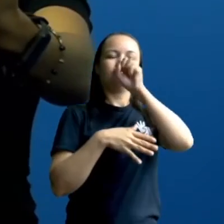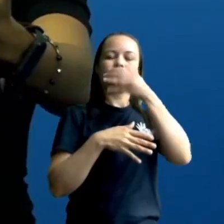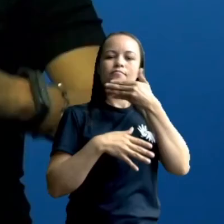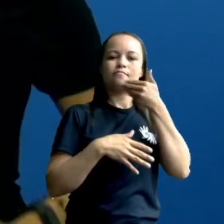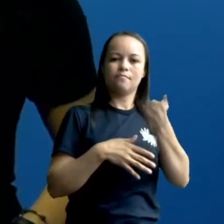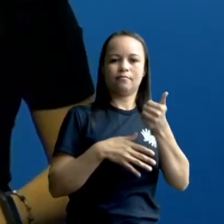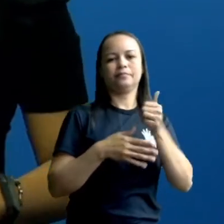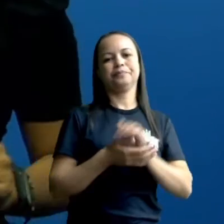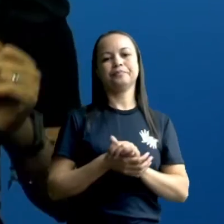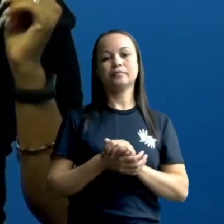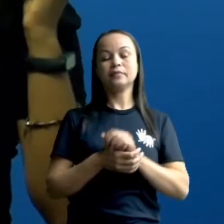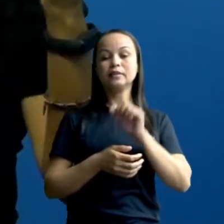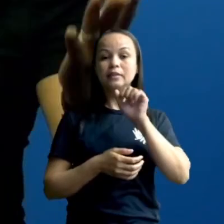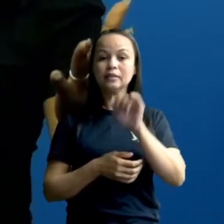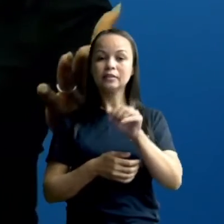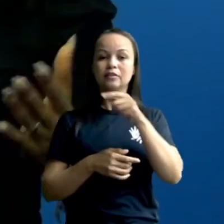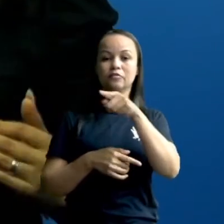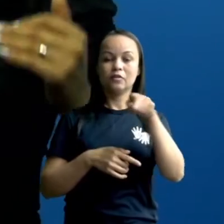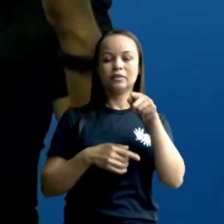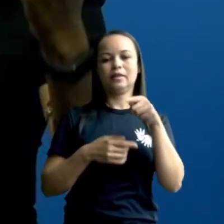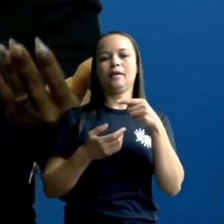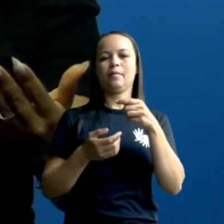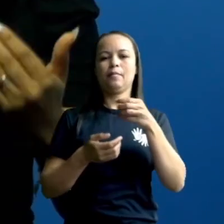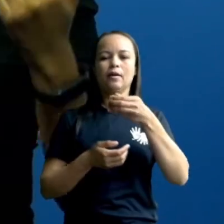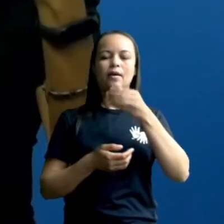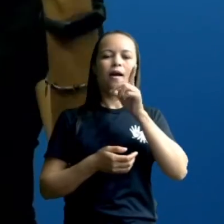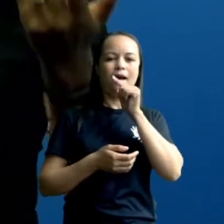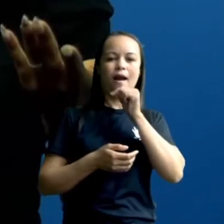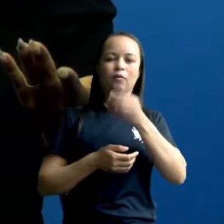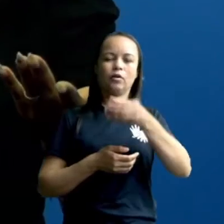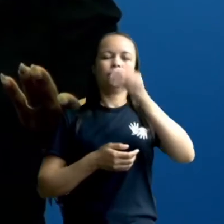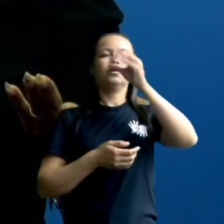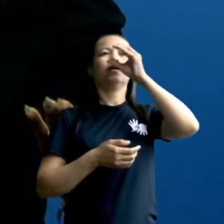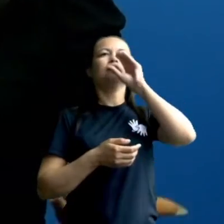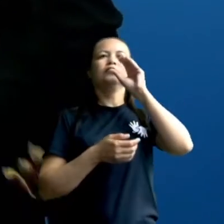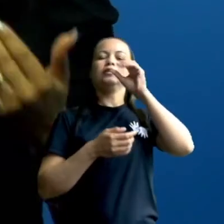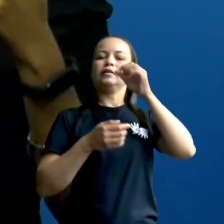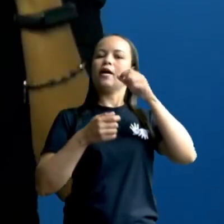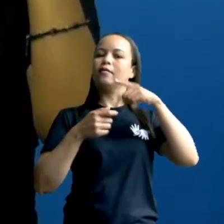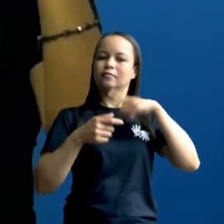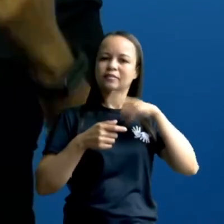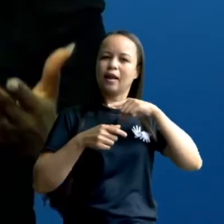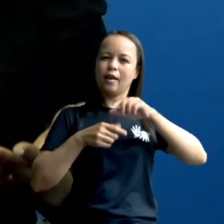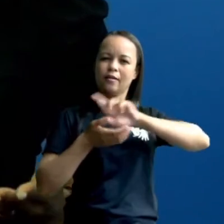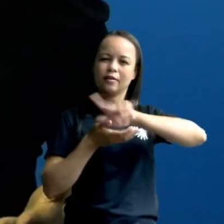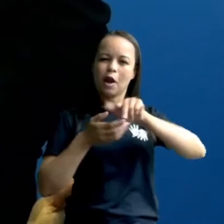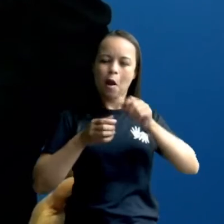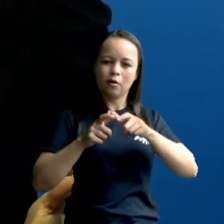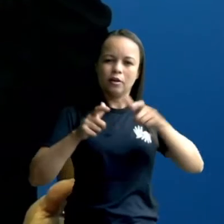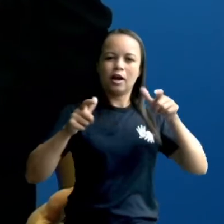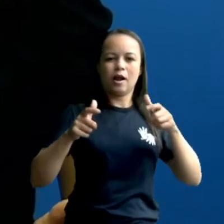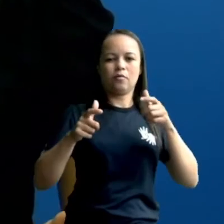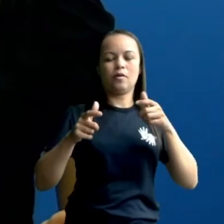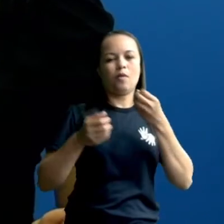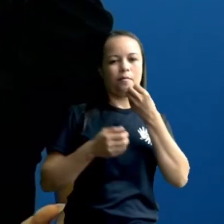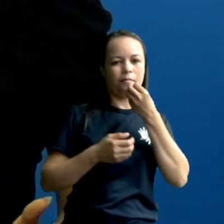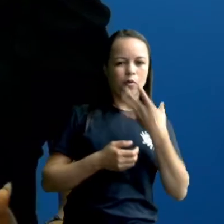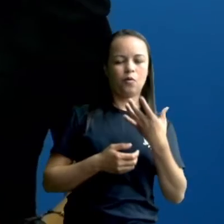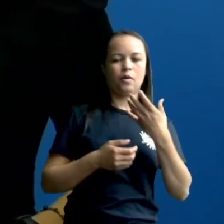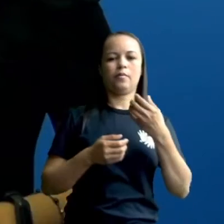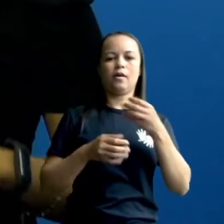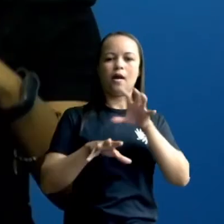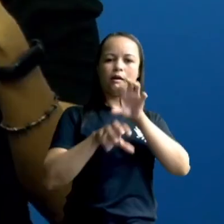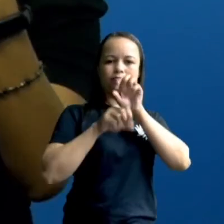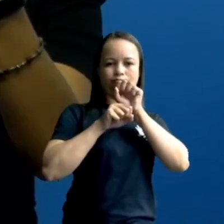bebe bastante água, é porque você tem disponível para você água para consumo, ou seja, uma água boa para consumir,